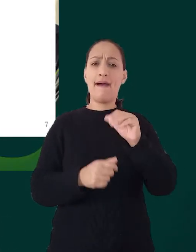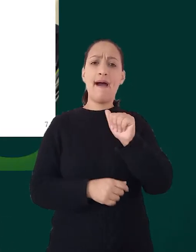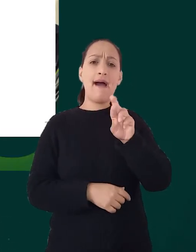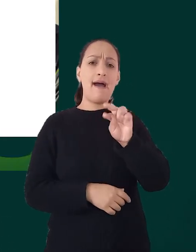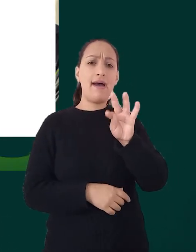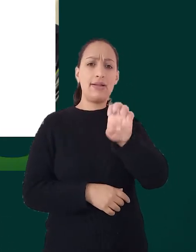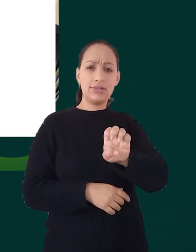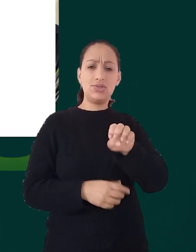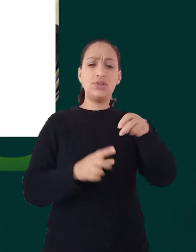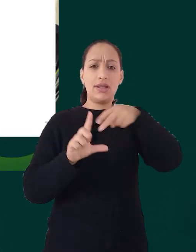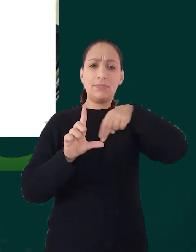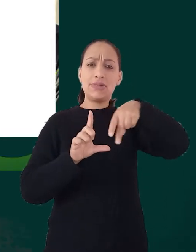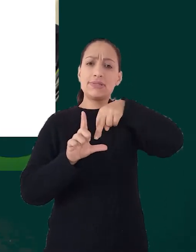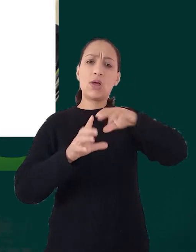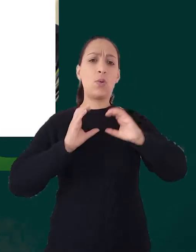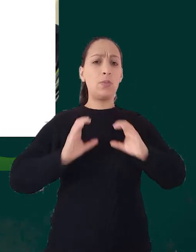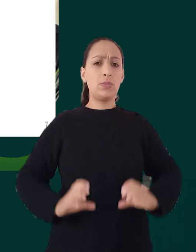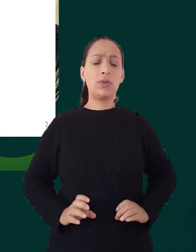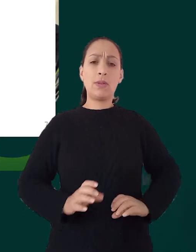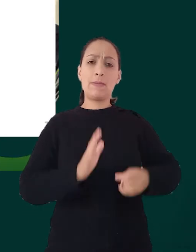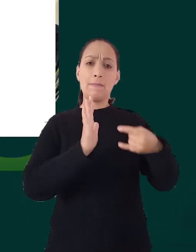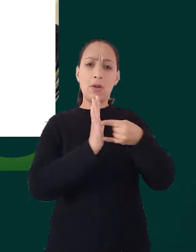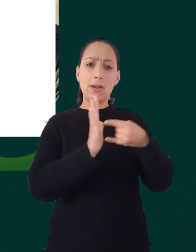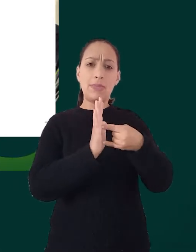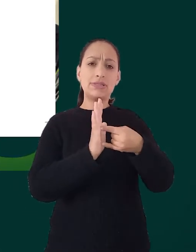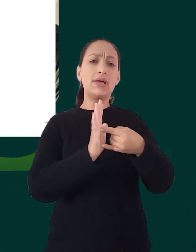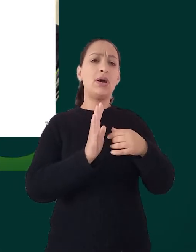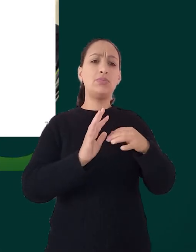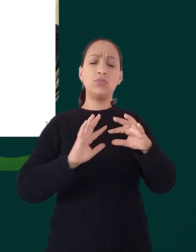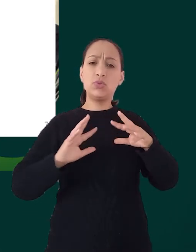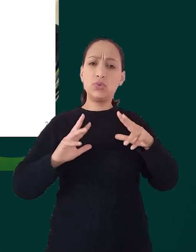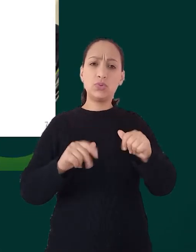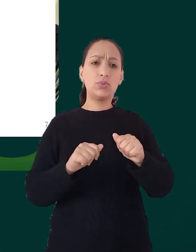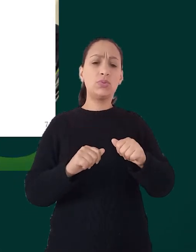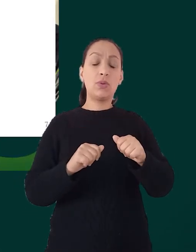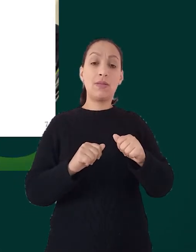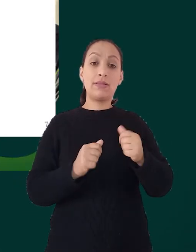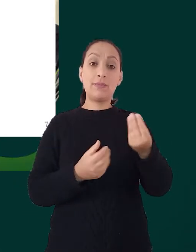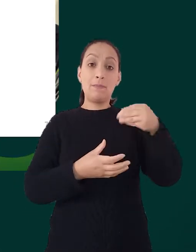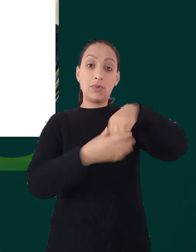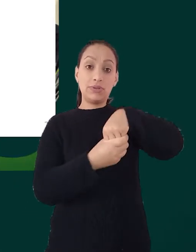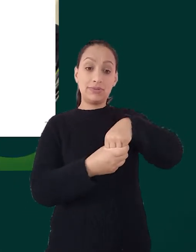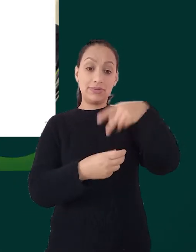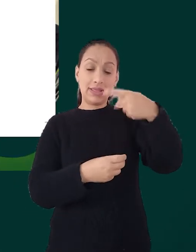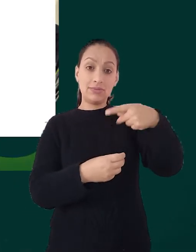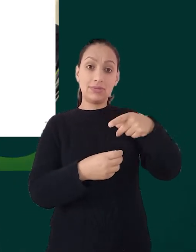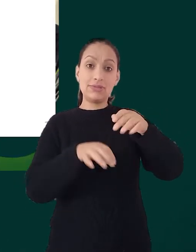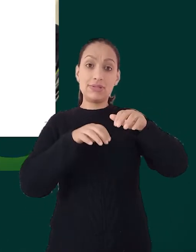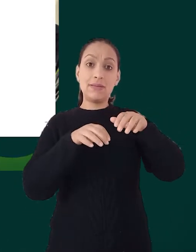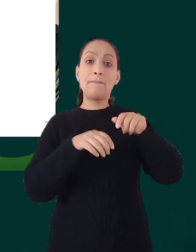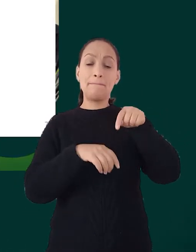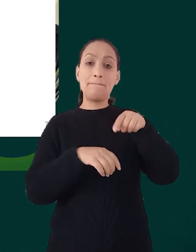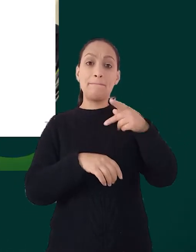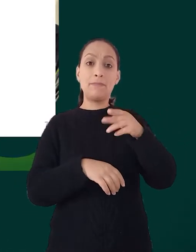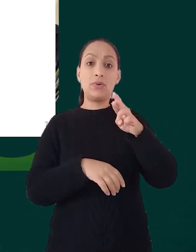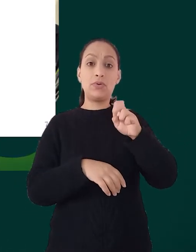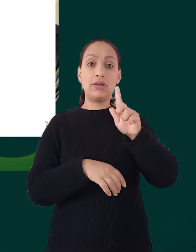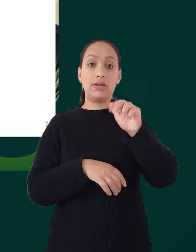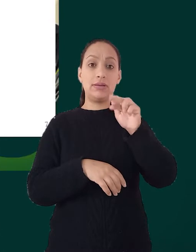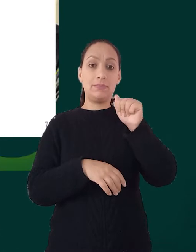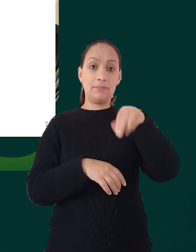os comportamentos, toda a programação, ela é colocada dentro desse programa. A Unity, então,